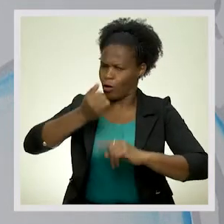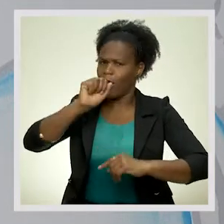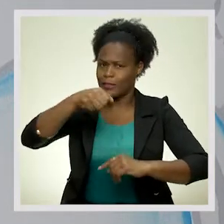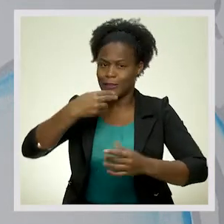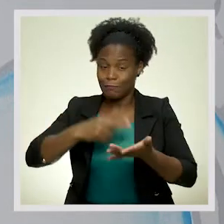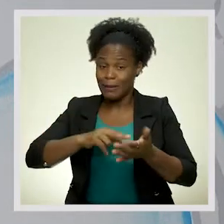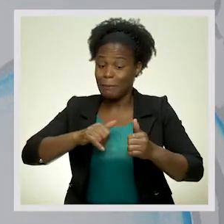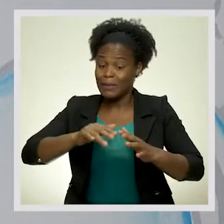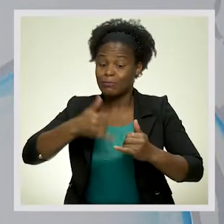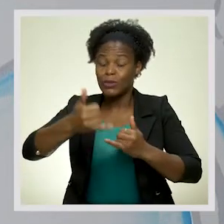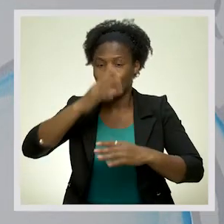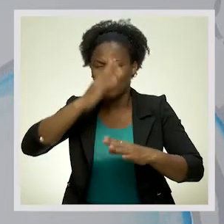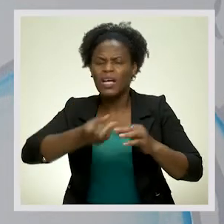depois?